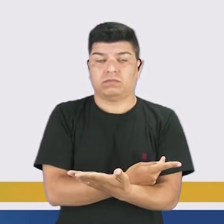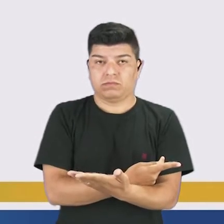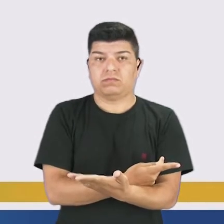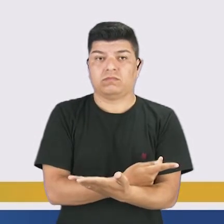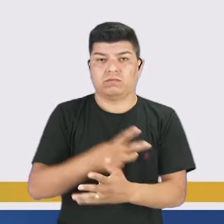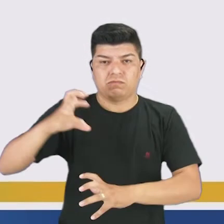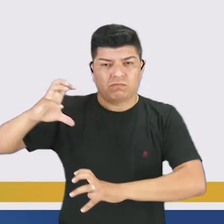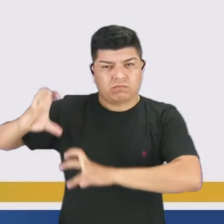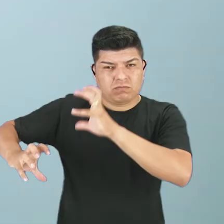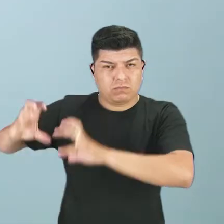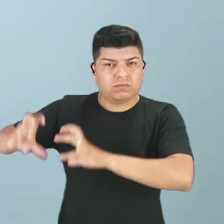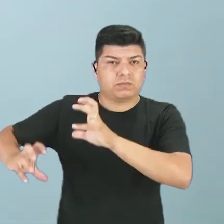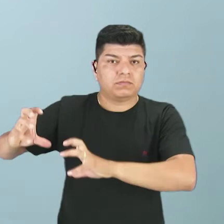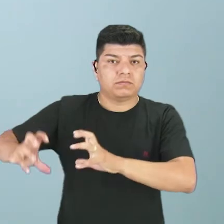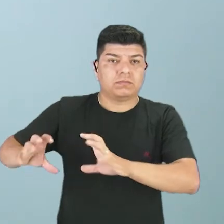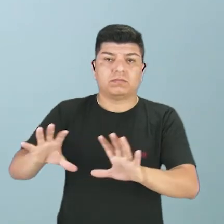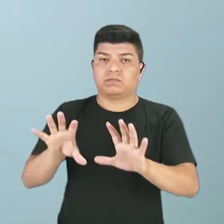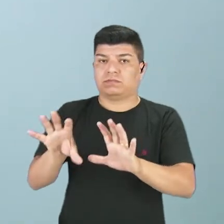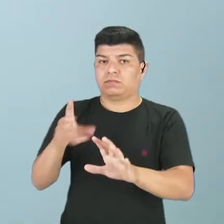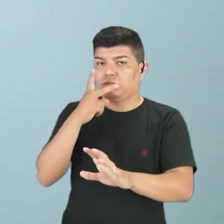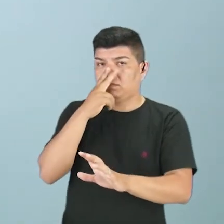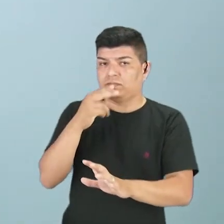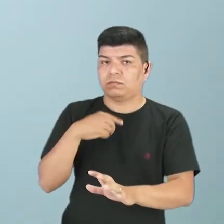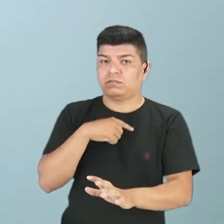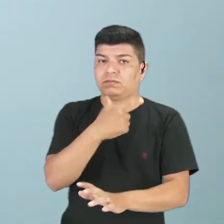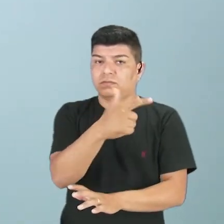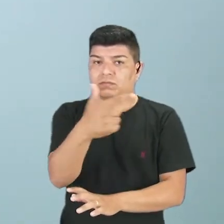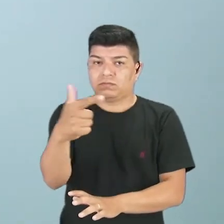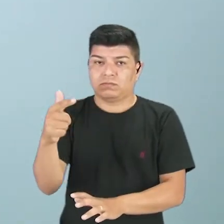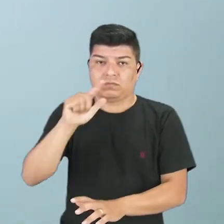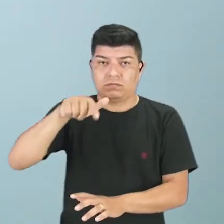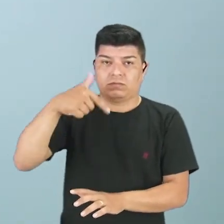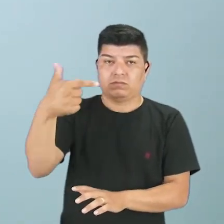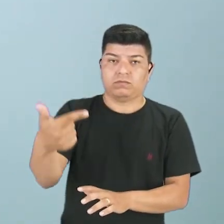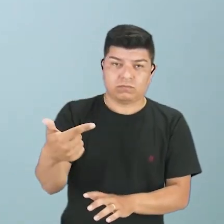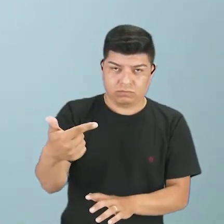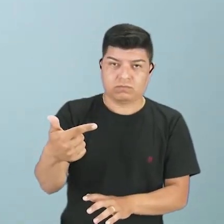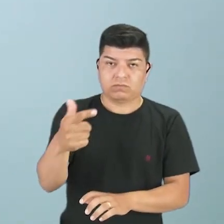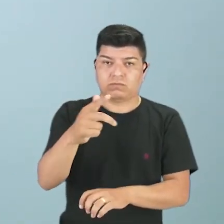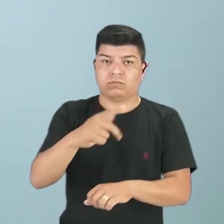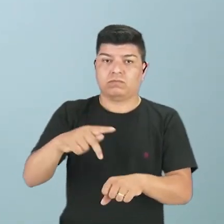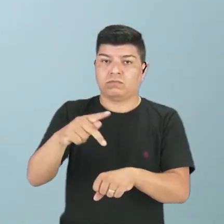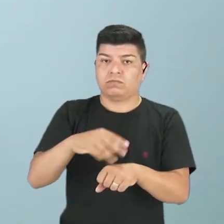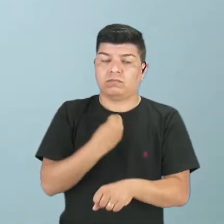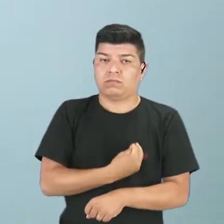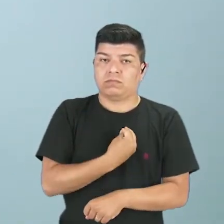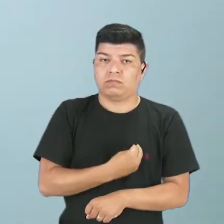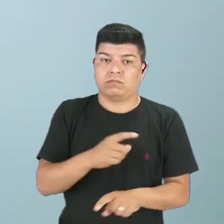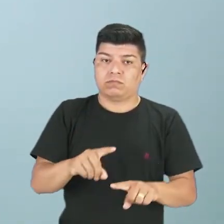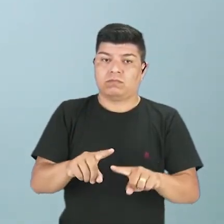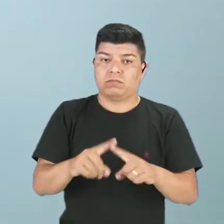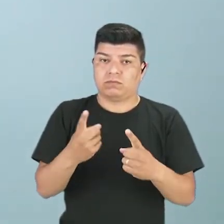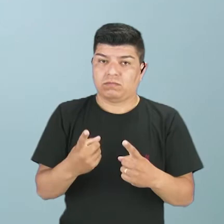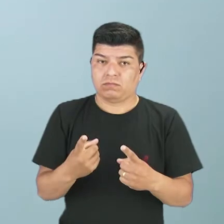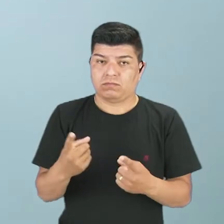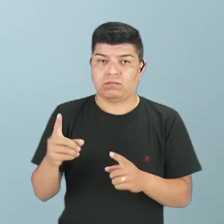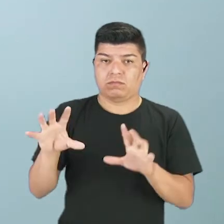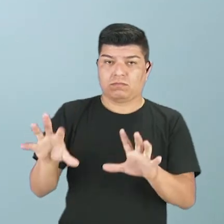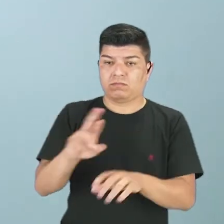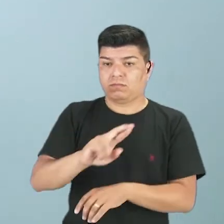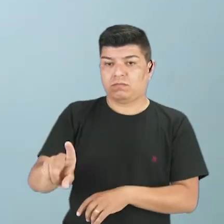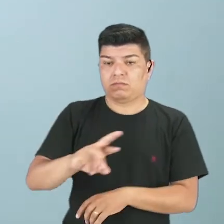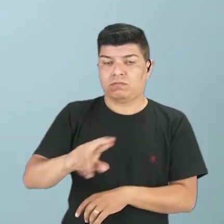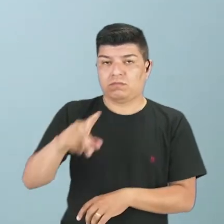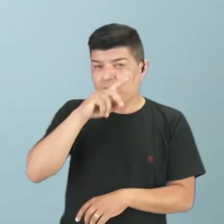muitos conflitos e nesse período parecia que não existia outra potência presente, mas não é bem assim. Apenas não